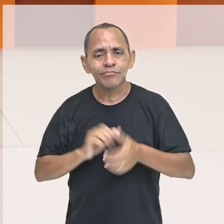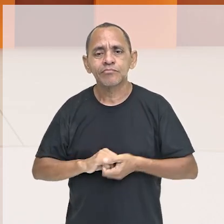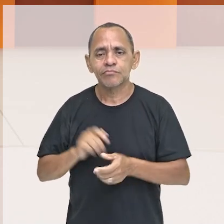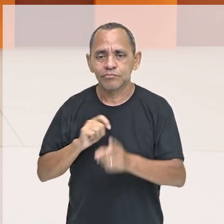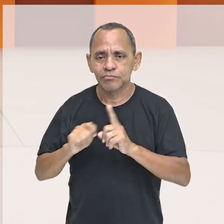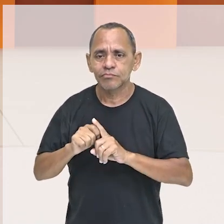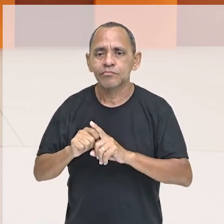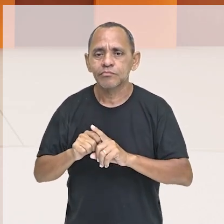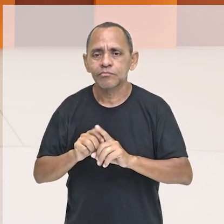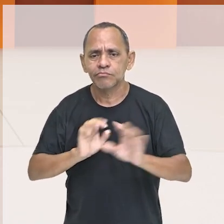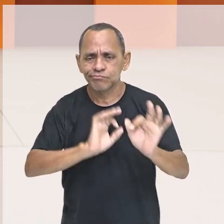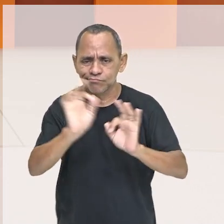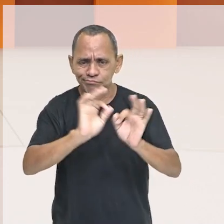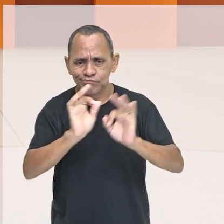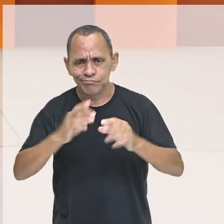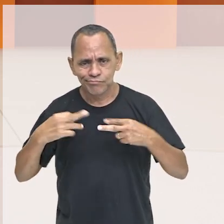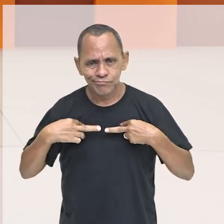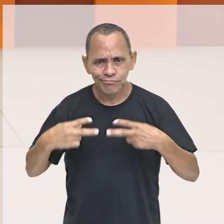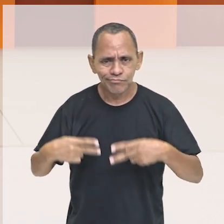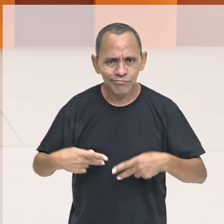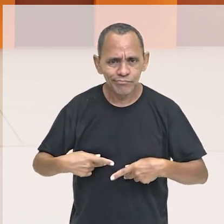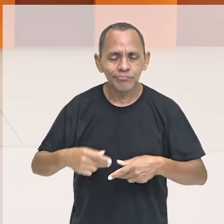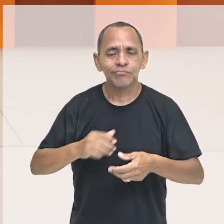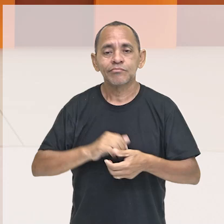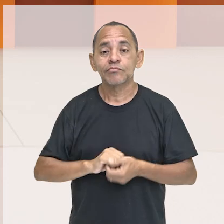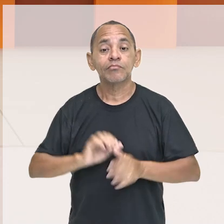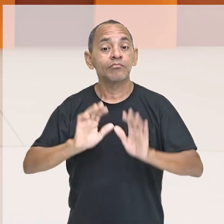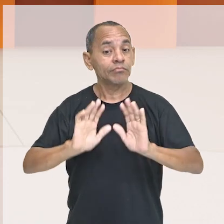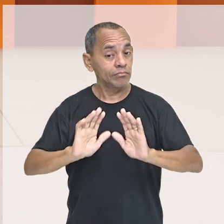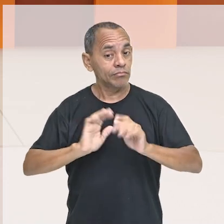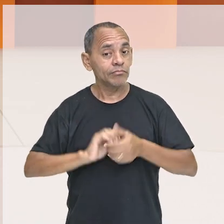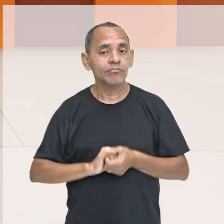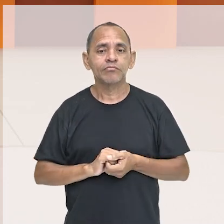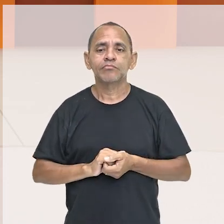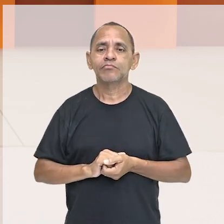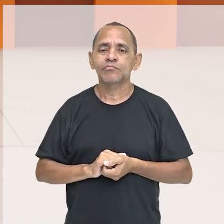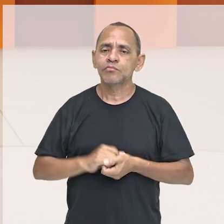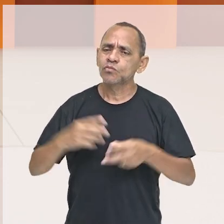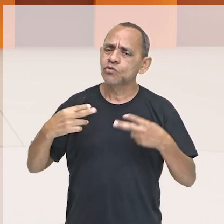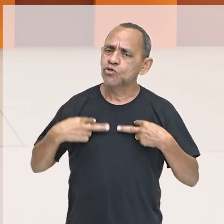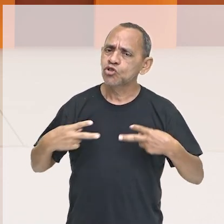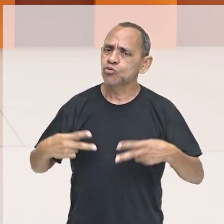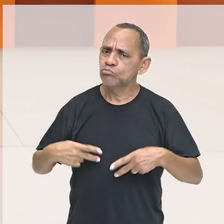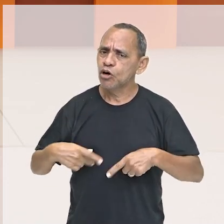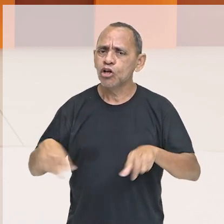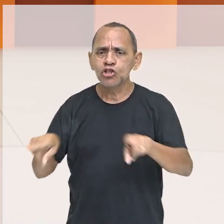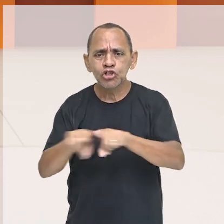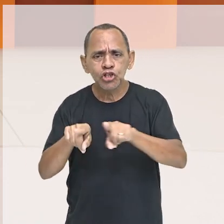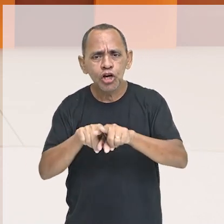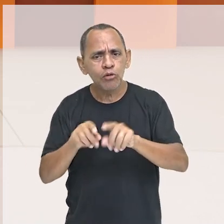uma construção humana, mas ao ser humano também é fruto,